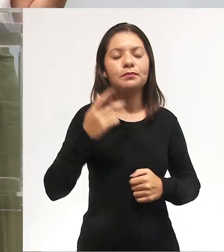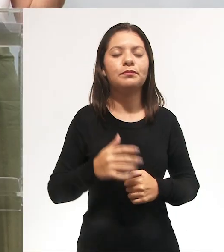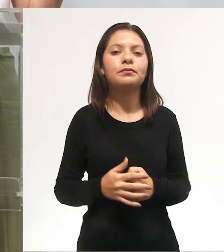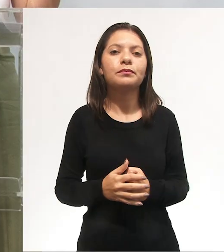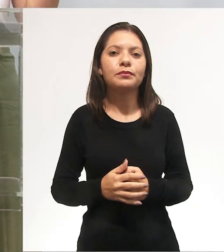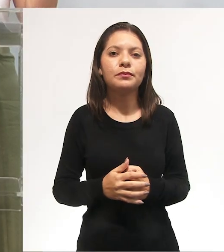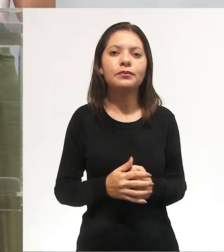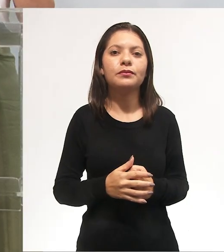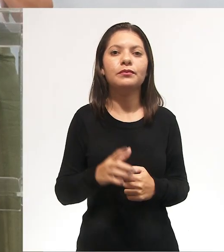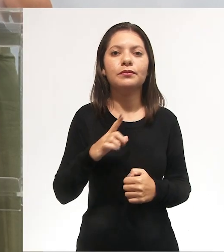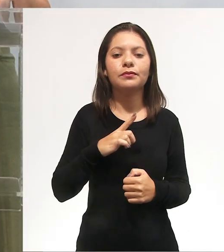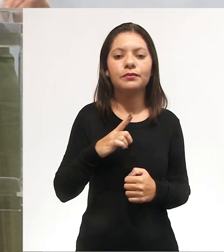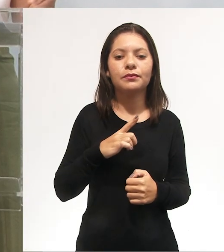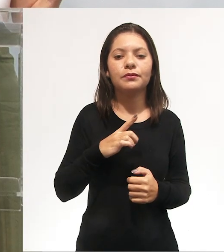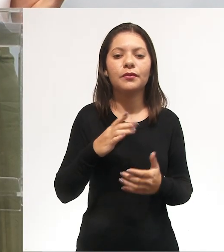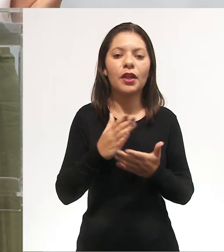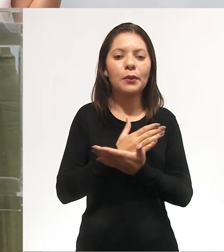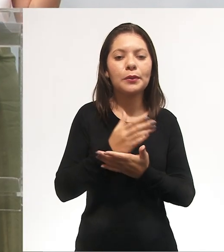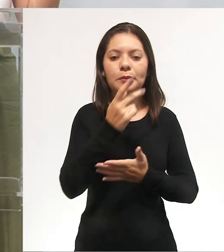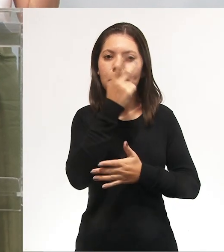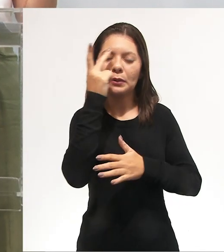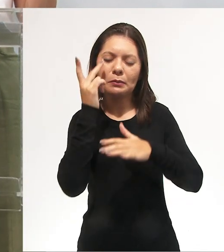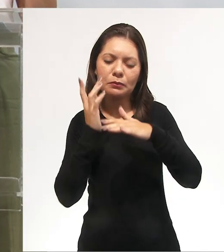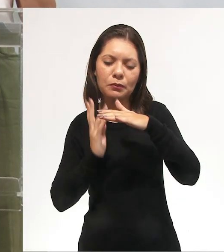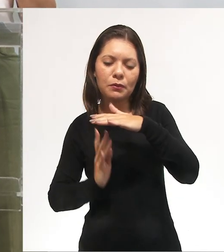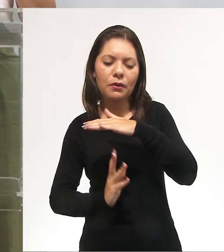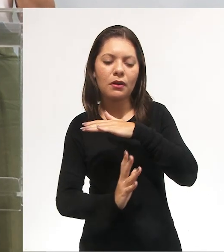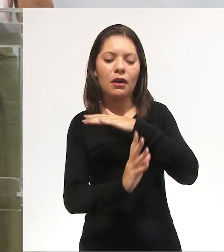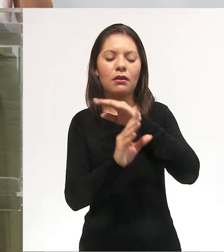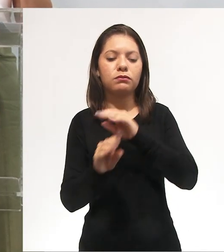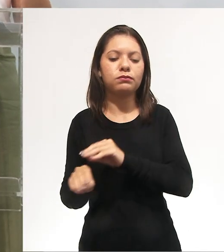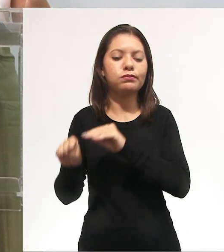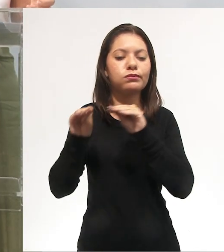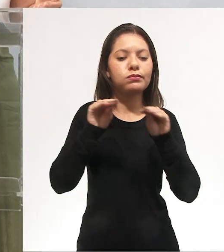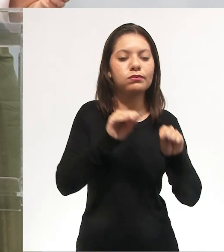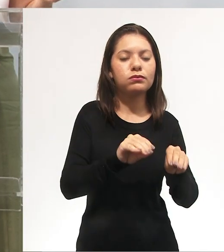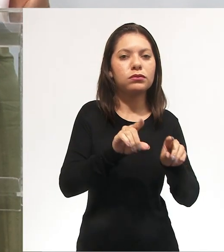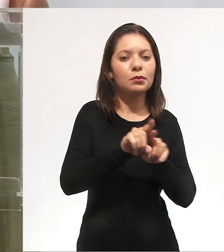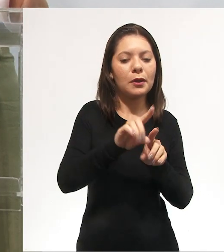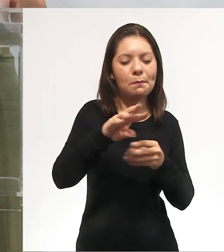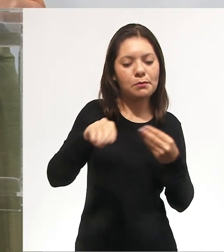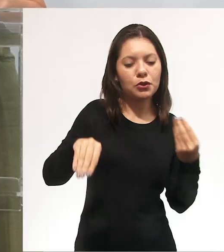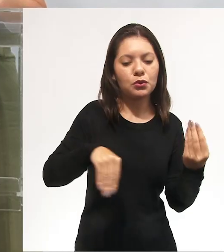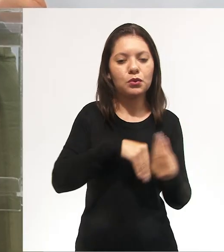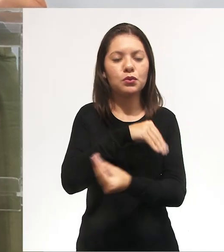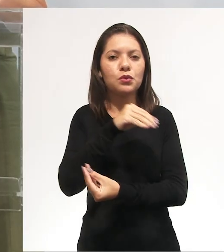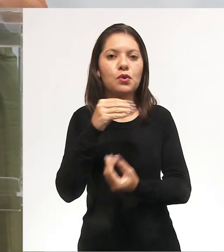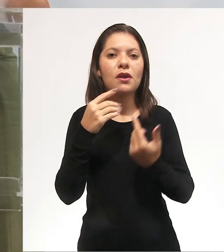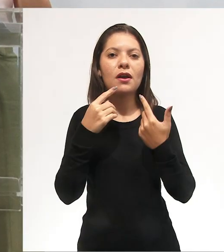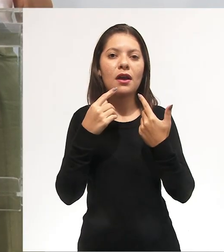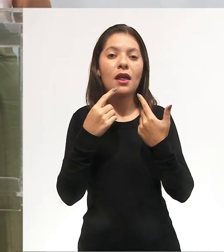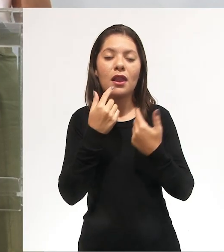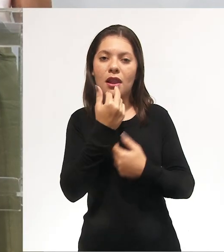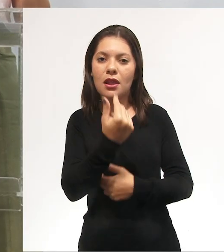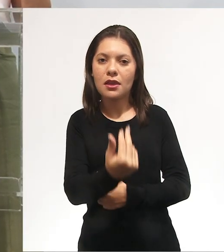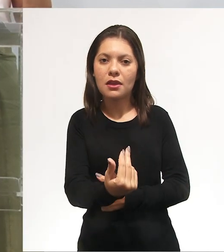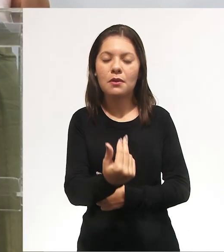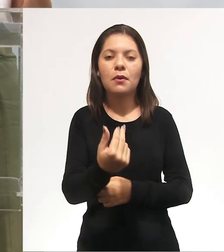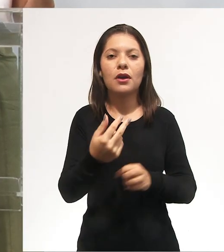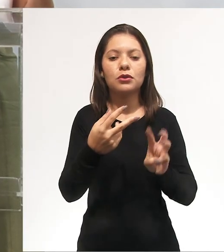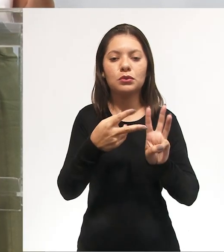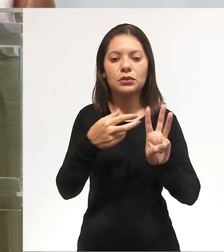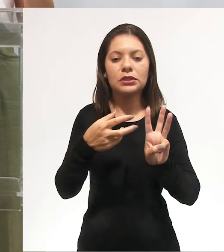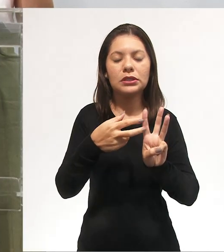passou. Então, nós tivemos vários ciclos migratórios, a mistura da linguagem da língua